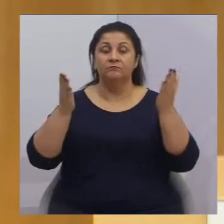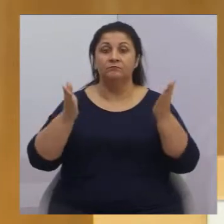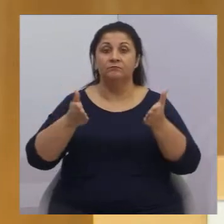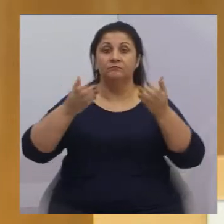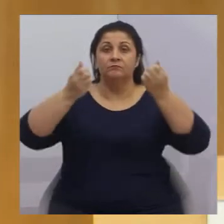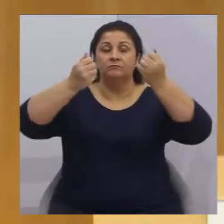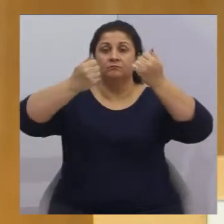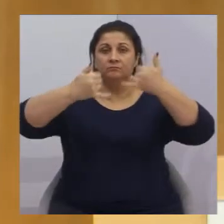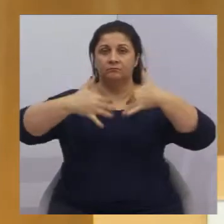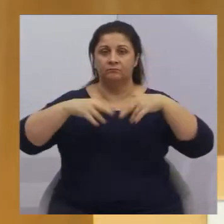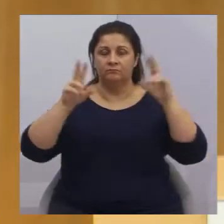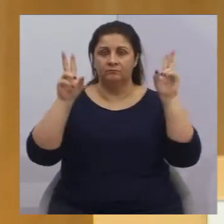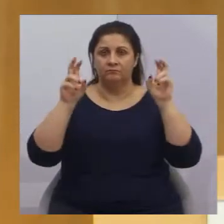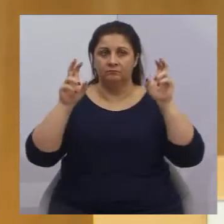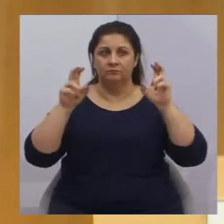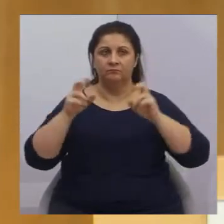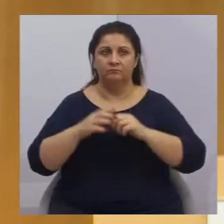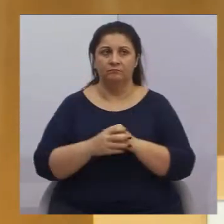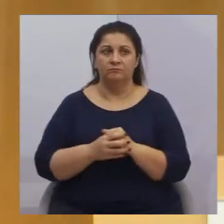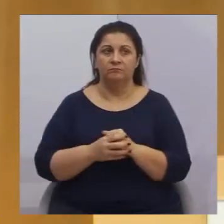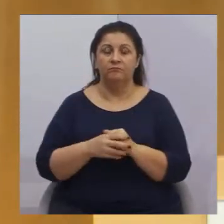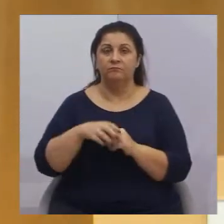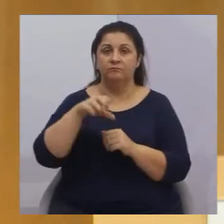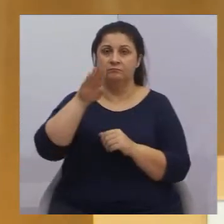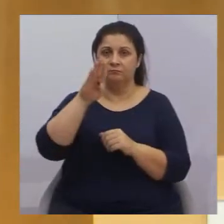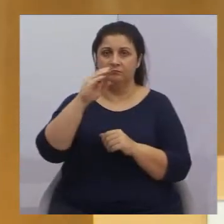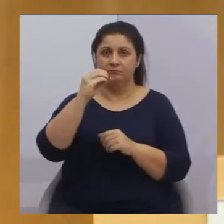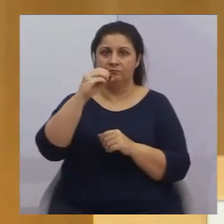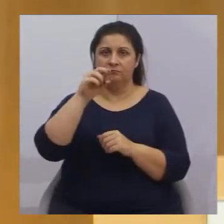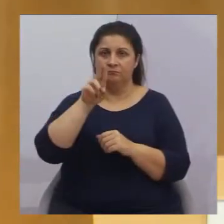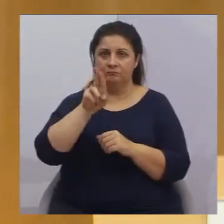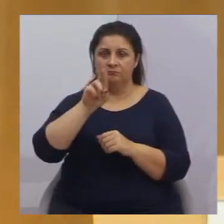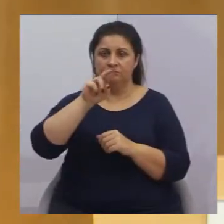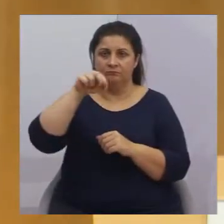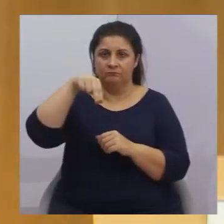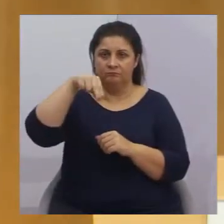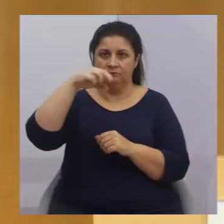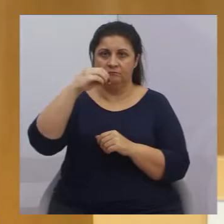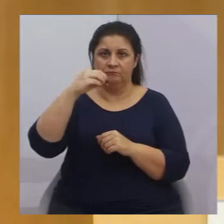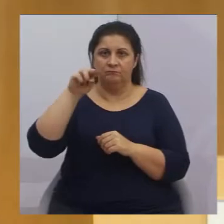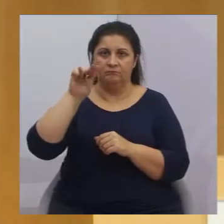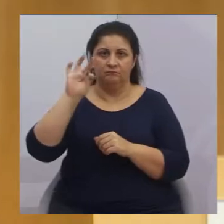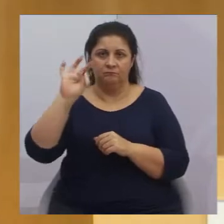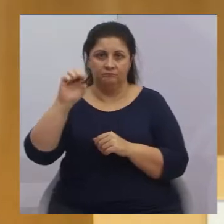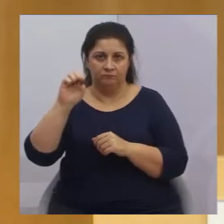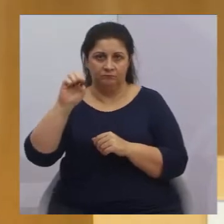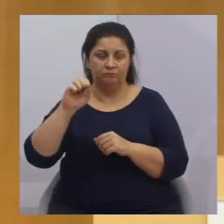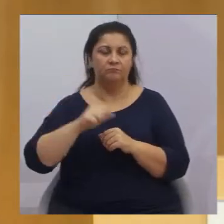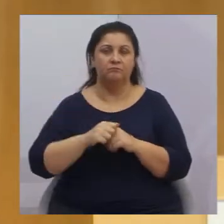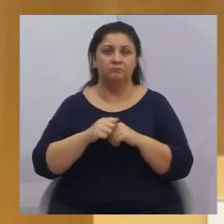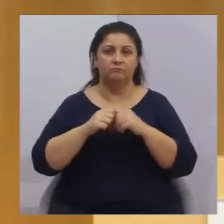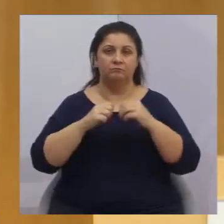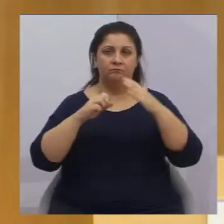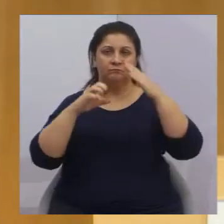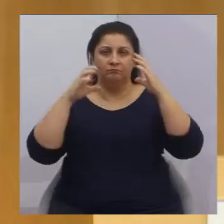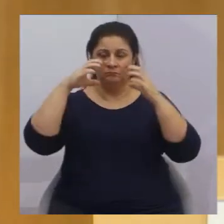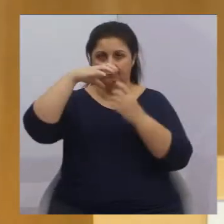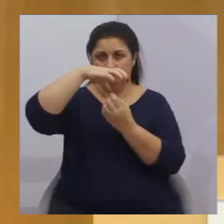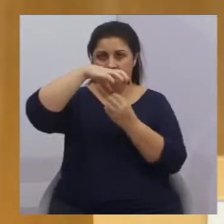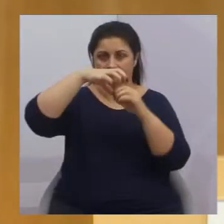vocês com relação à síndrome de burnout, né? Que é o último